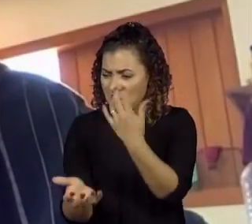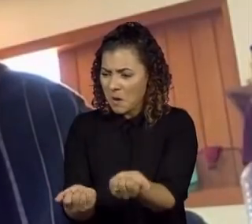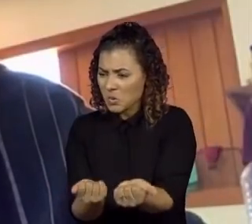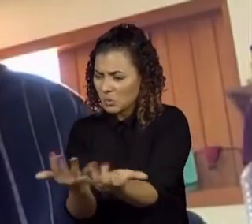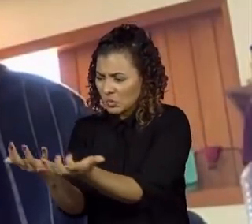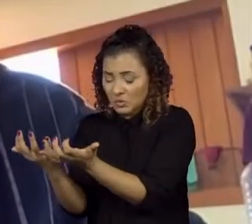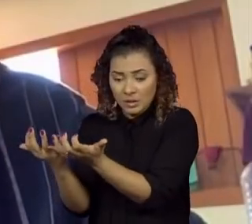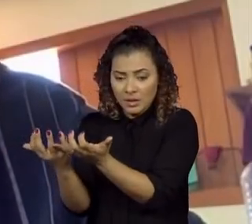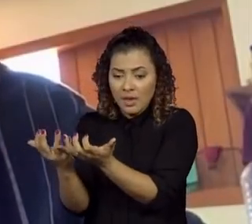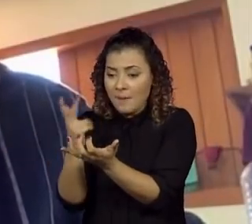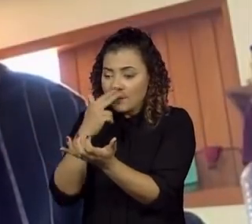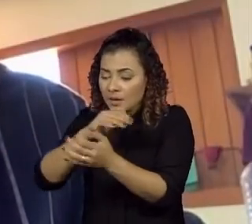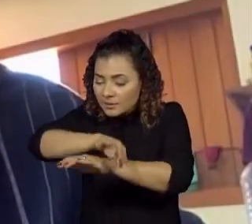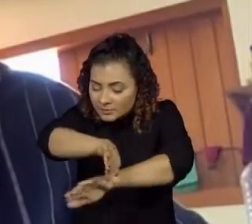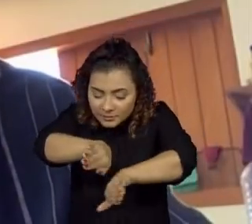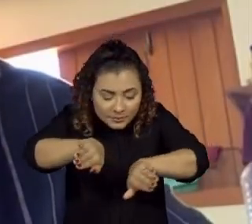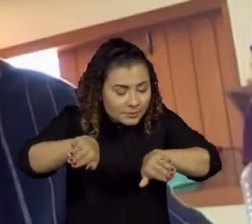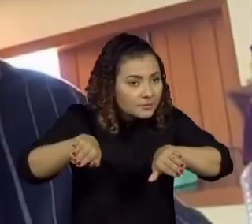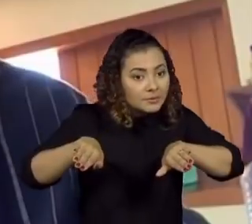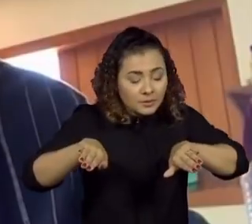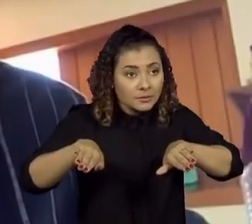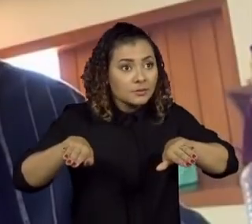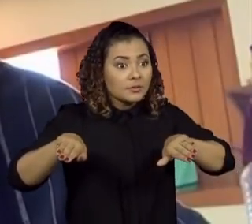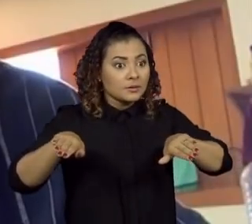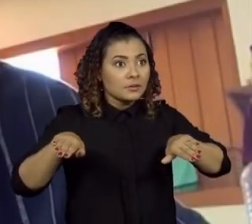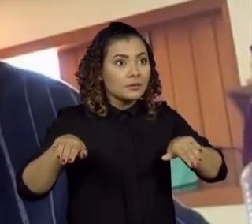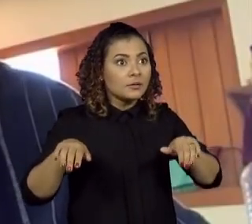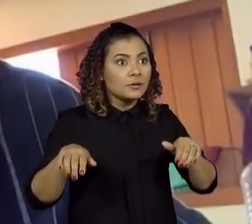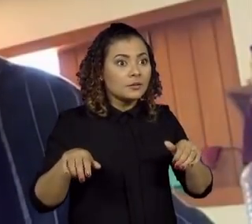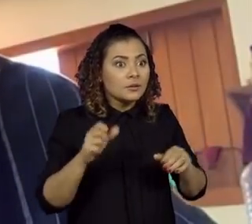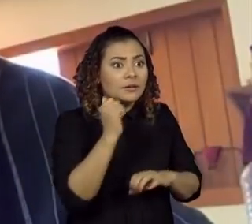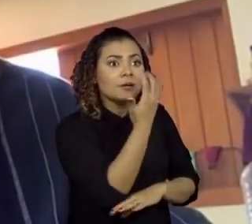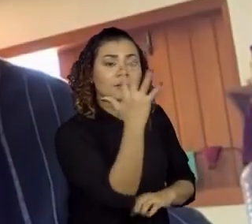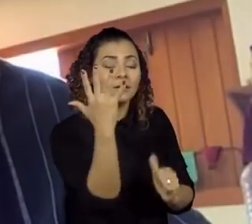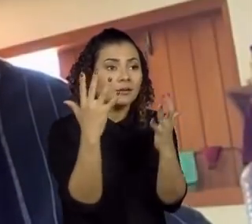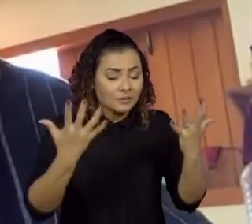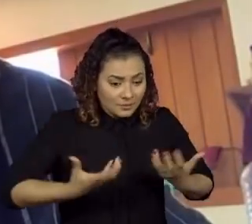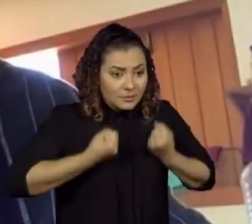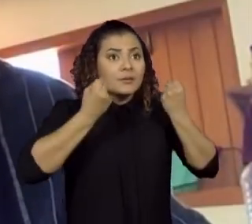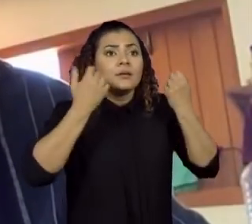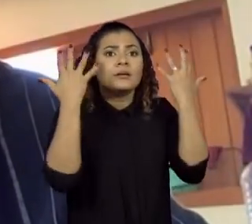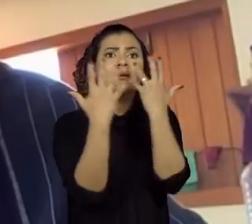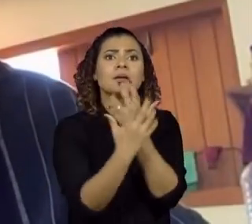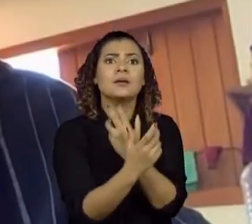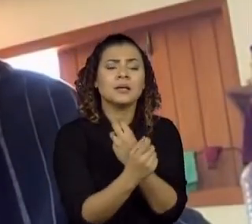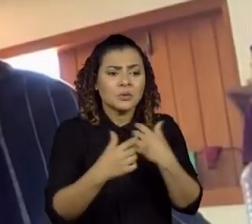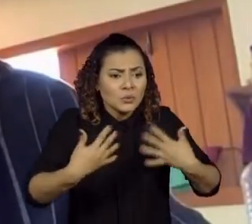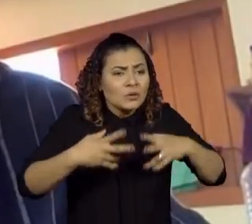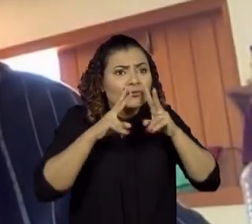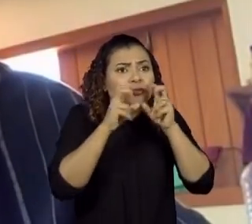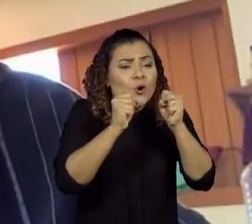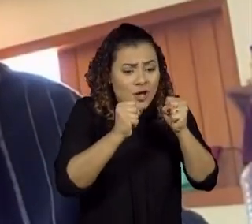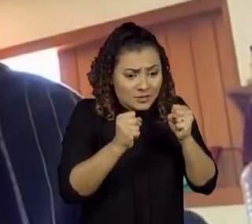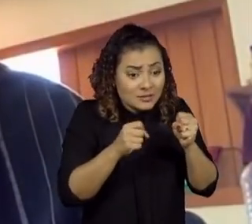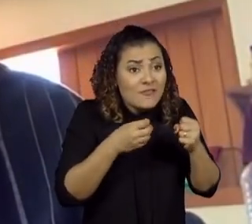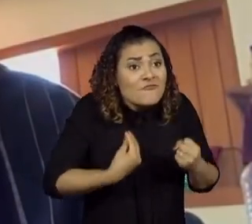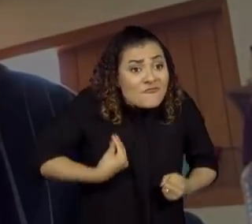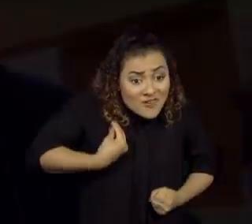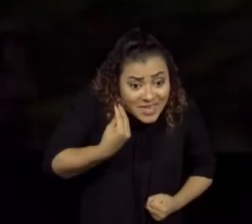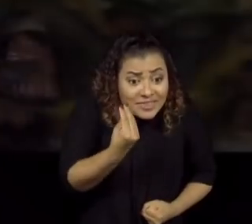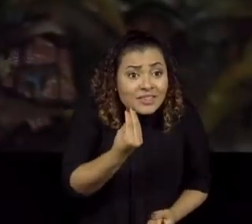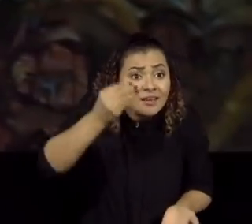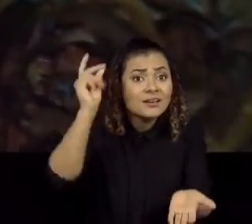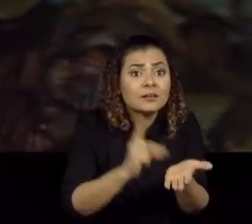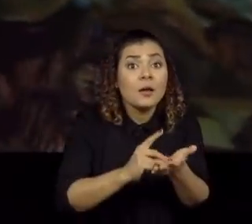um epicentro do universo mesmo. Um lugar em que a vida está plena, um lugar de muita potência e muita fertilidade, porque é uma área de